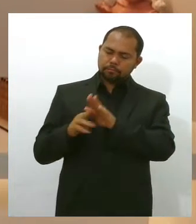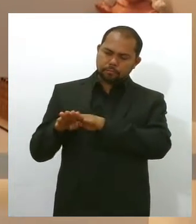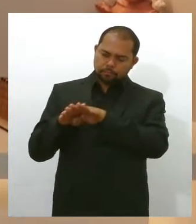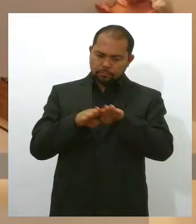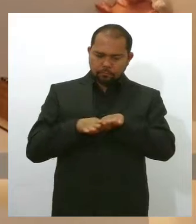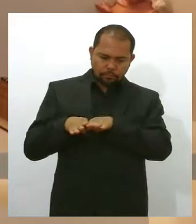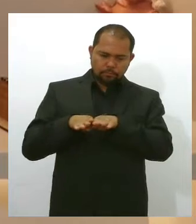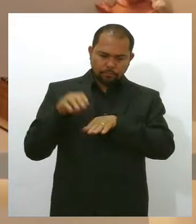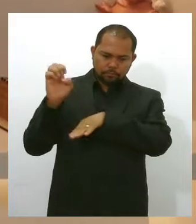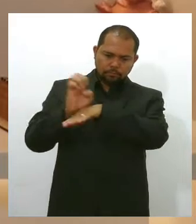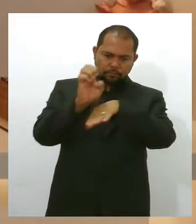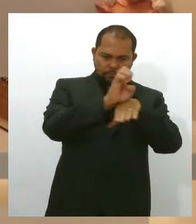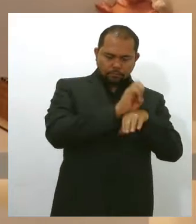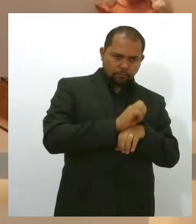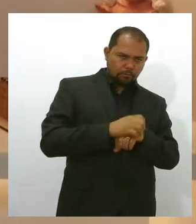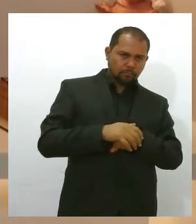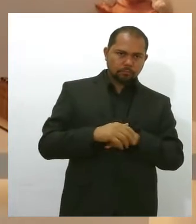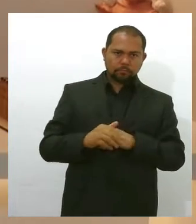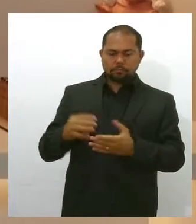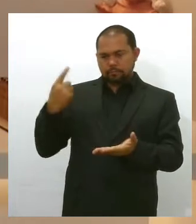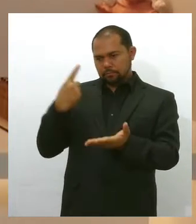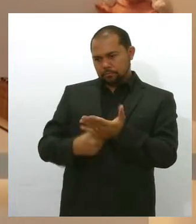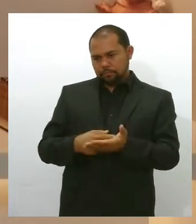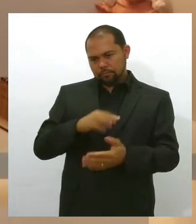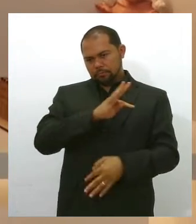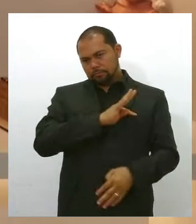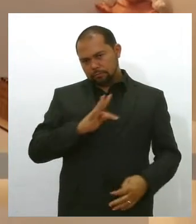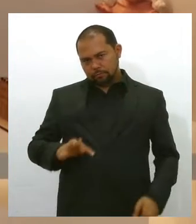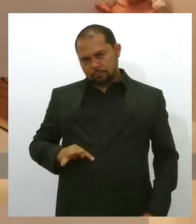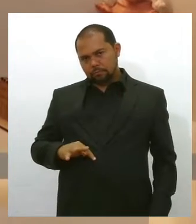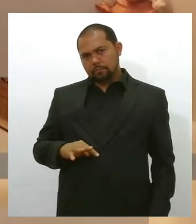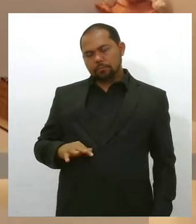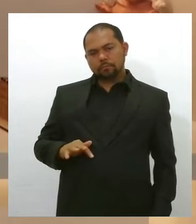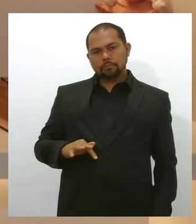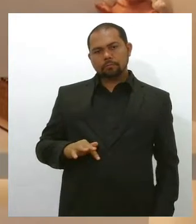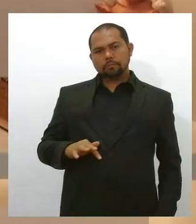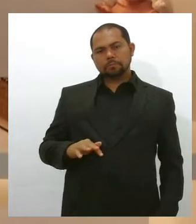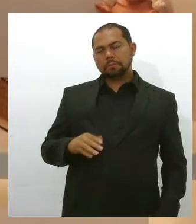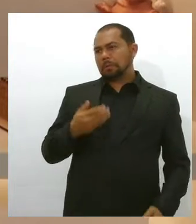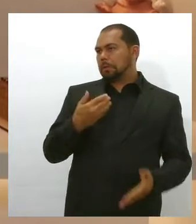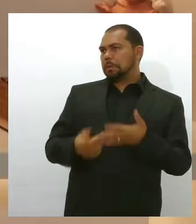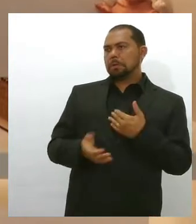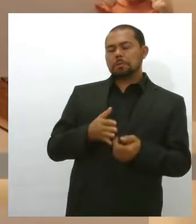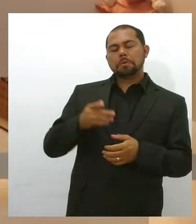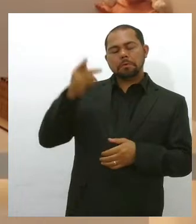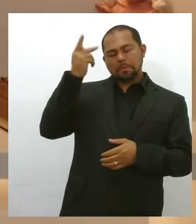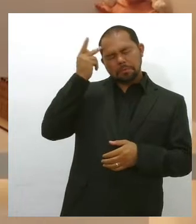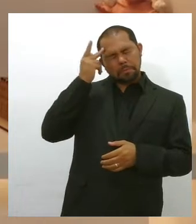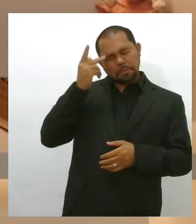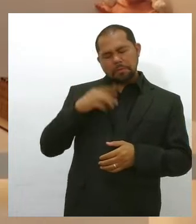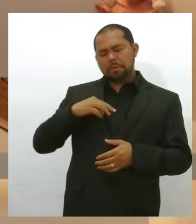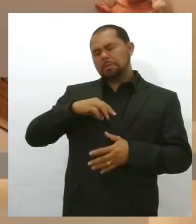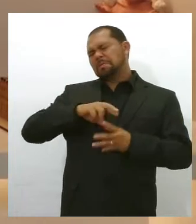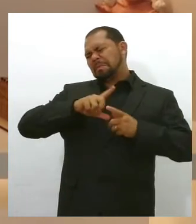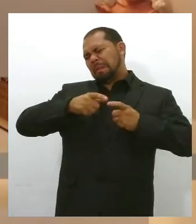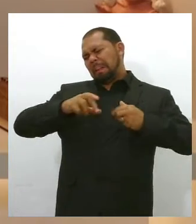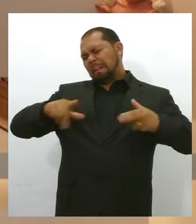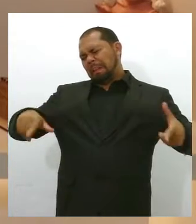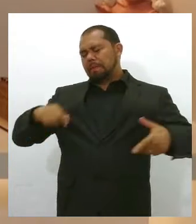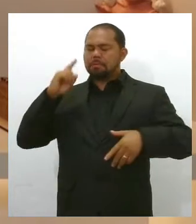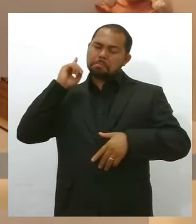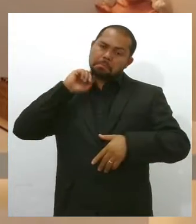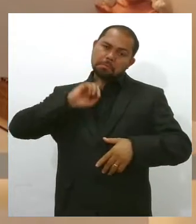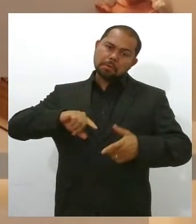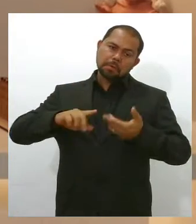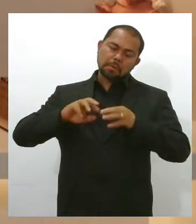ou do pacto federativo tanto que não importa se São Paulo tem milhões e milhões de habitantes Minas Gerais só elegendo três